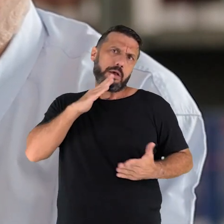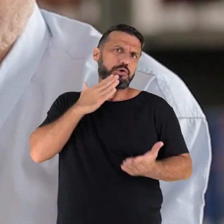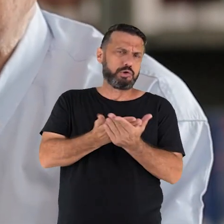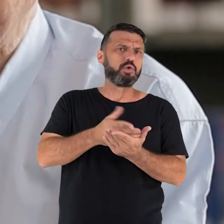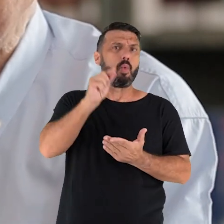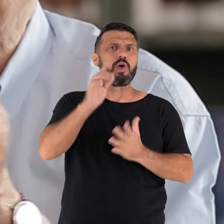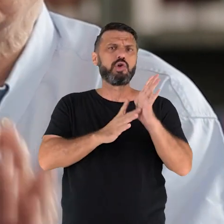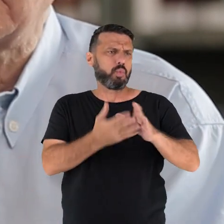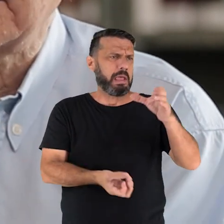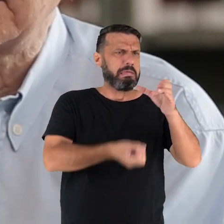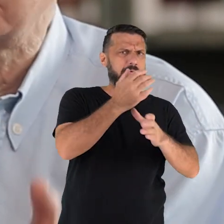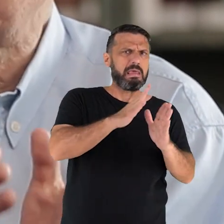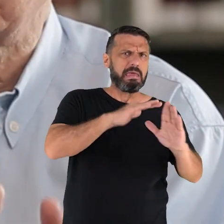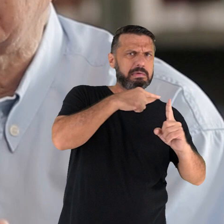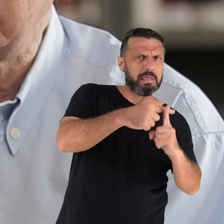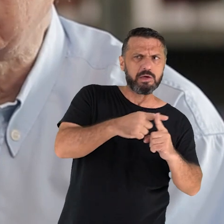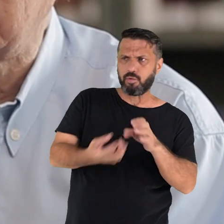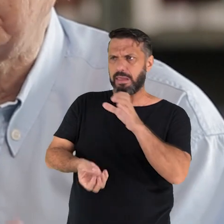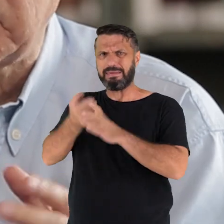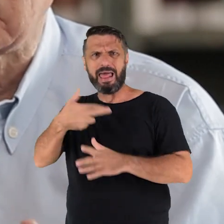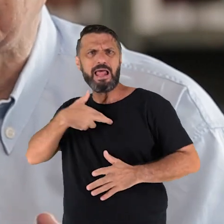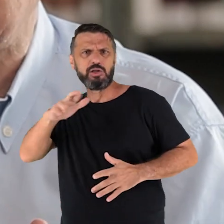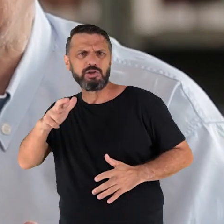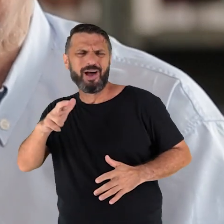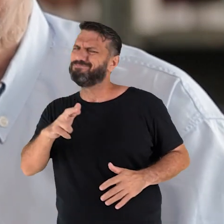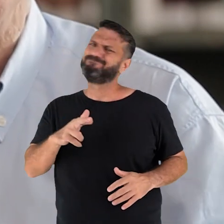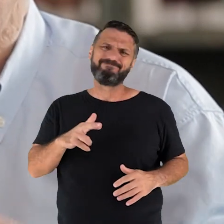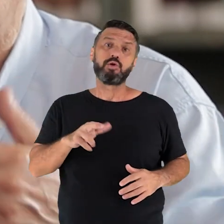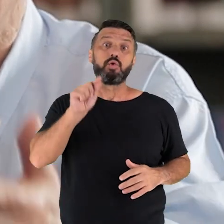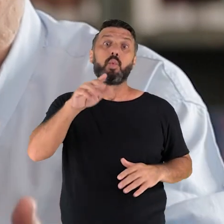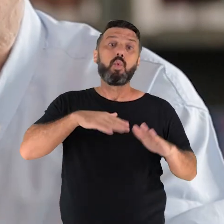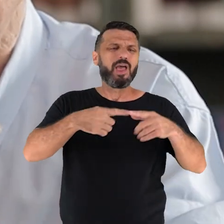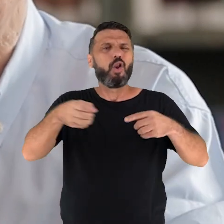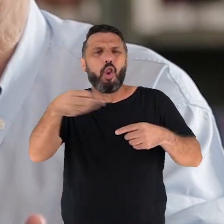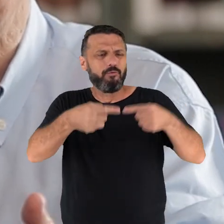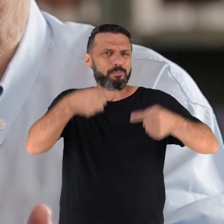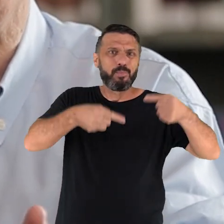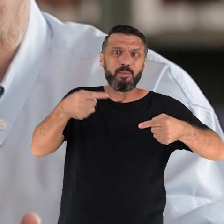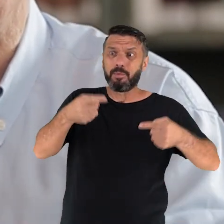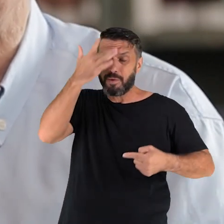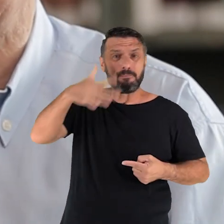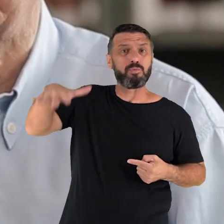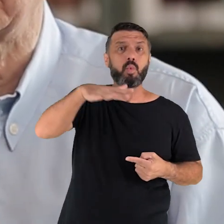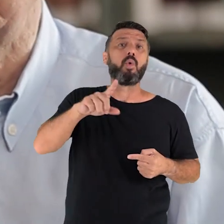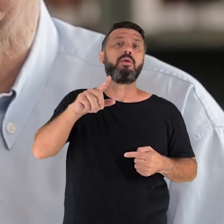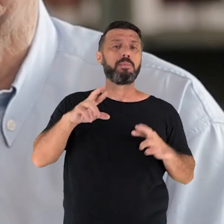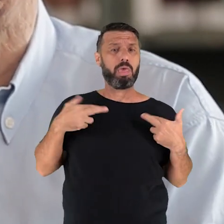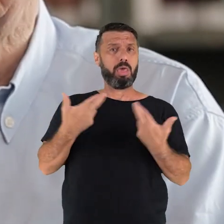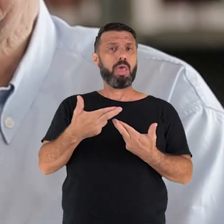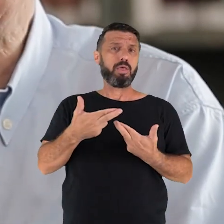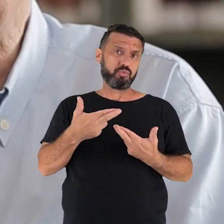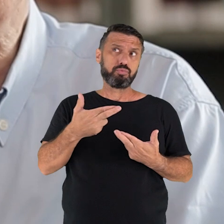tese que Jesus não veio nem fundar a igreja, nem fundar a religião. Ele veio trazer um novo projeto político civilizatório que ele chamava Reino